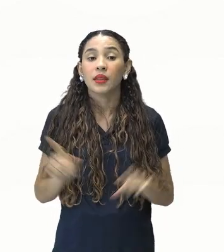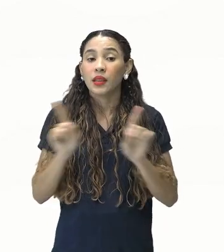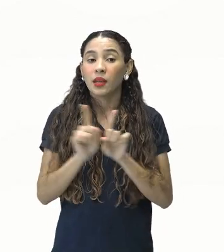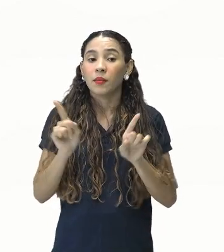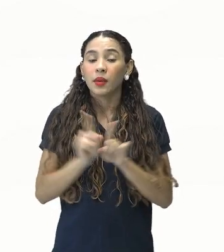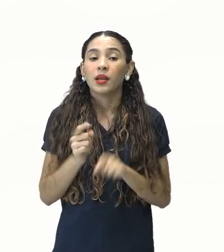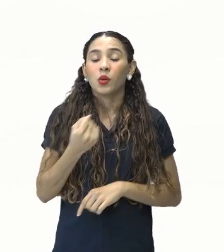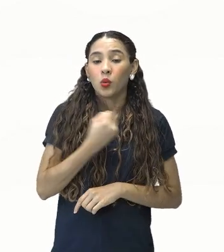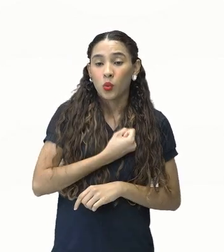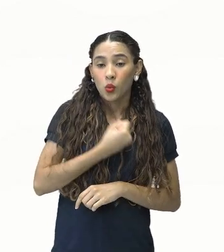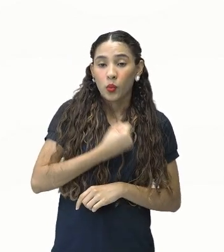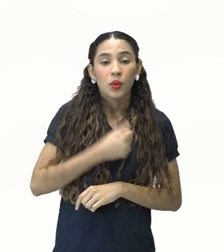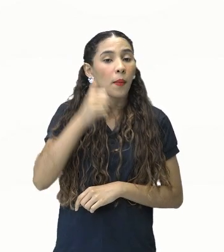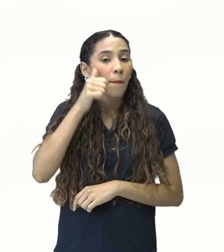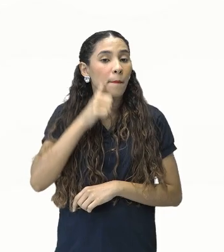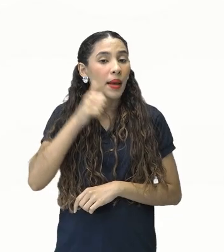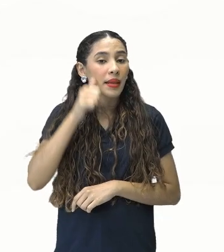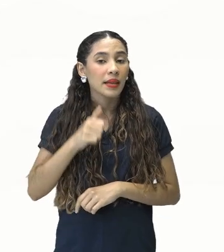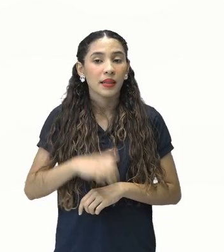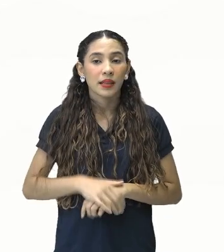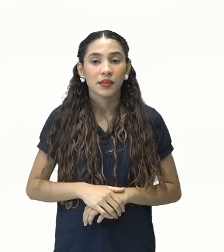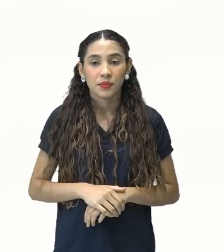e o número de meninas.